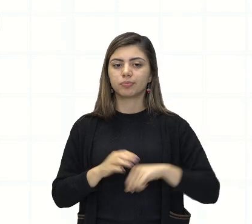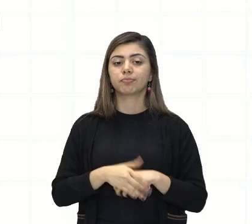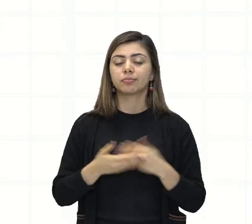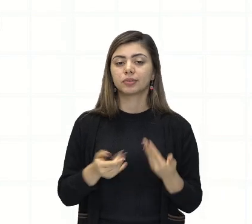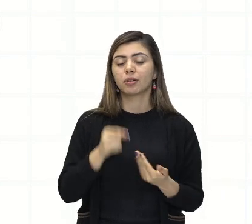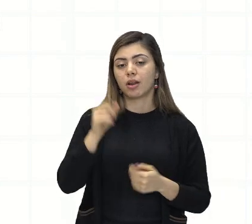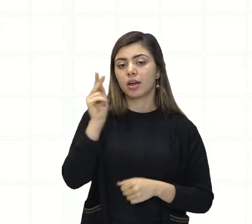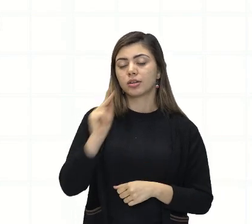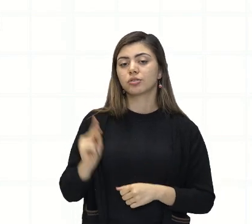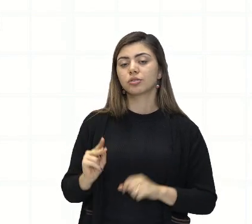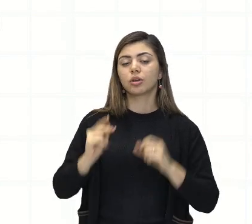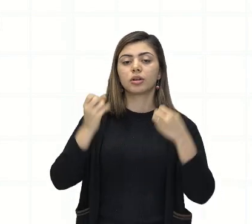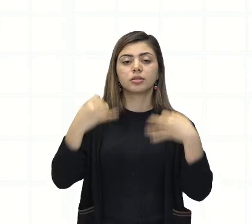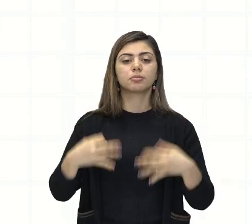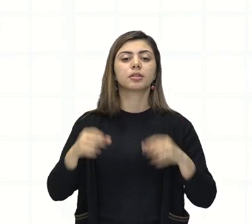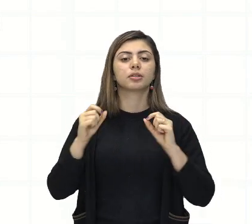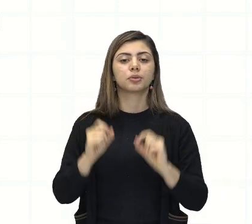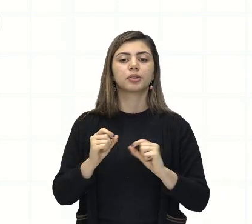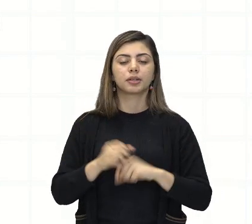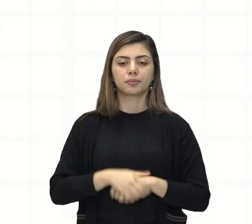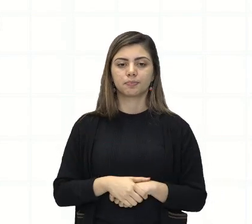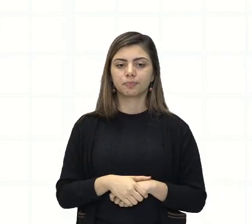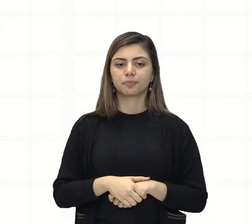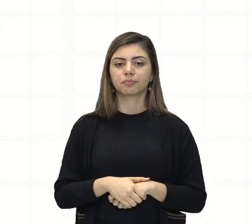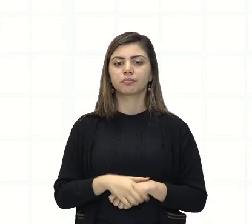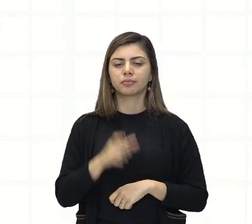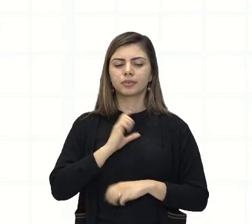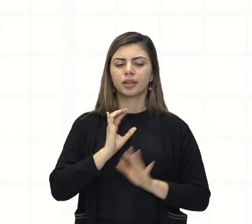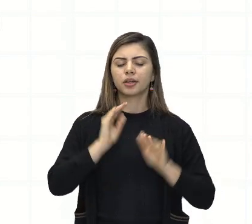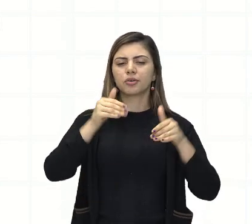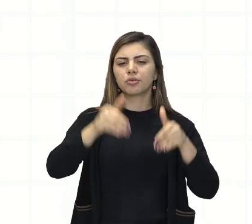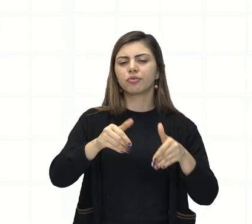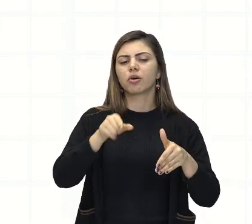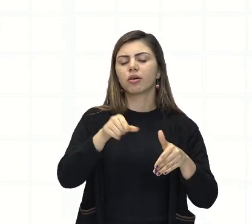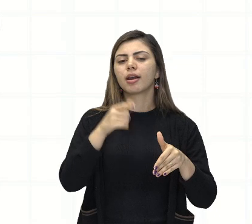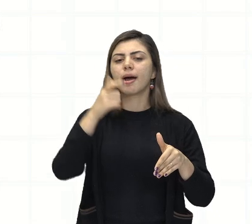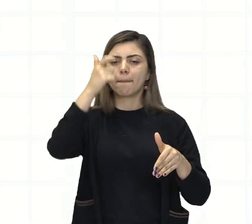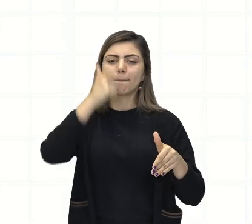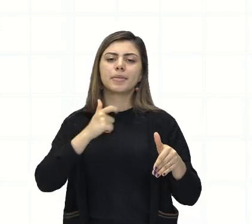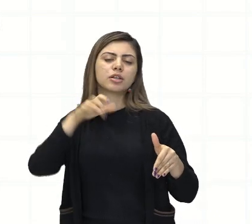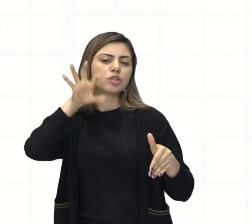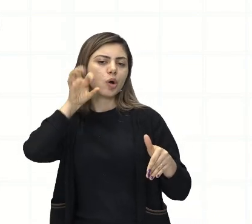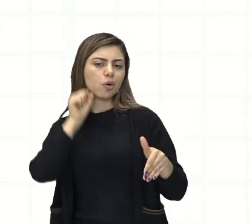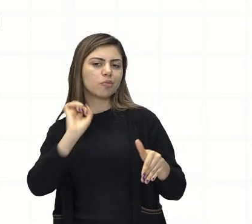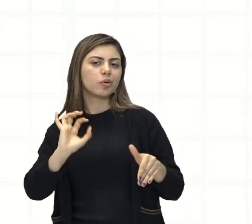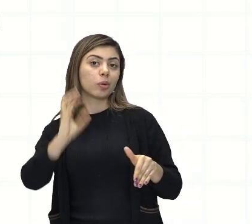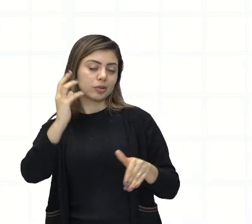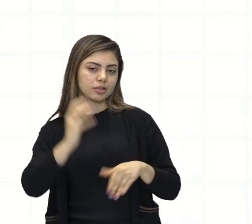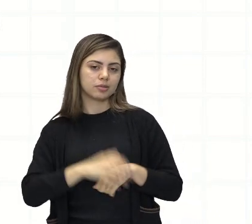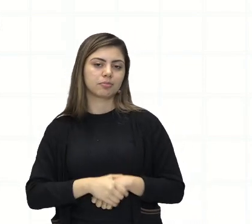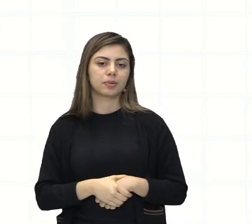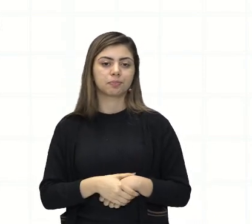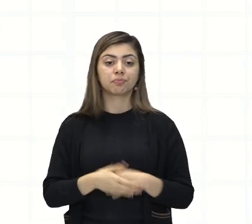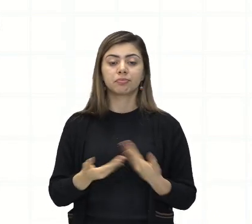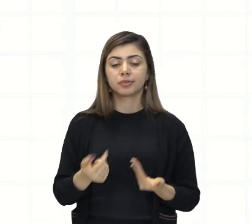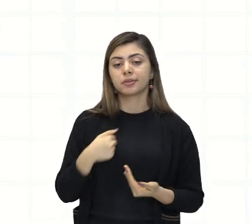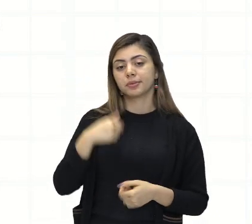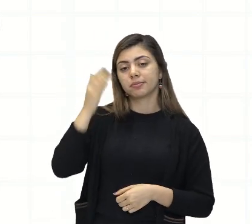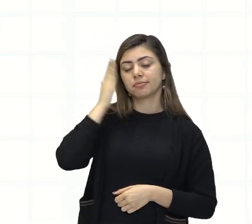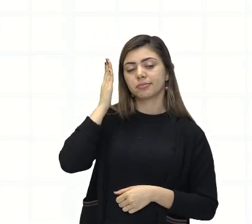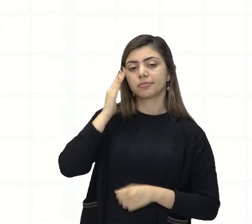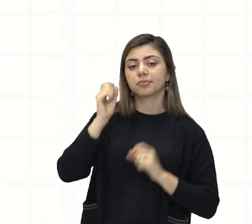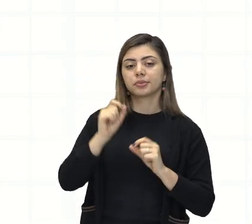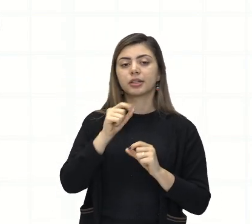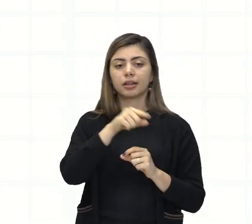narrativa começa a focar naquilo que ele ouviu que aconteceu. Olha lá. Sei, porém, que foi